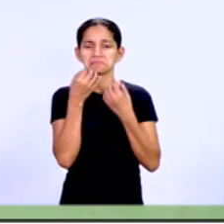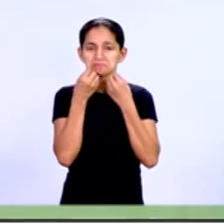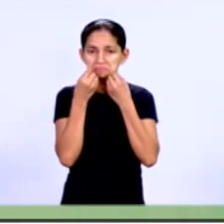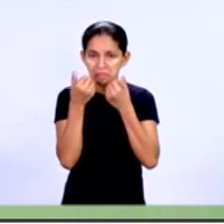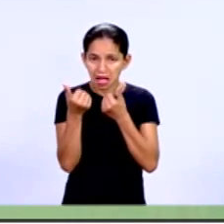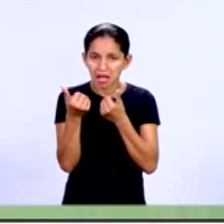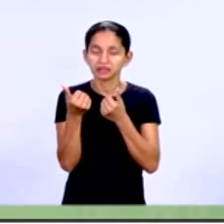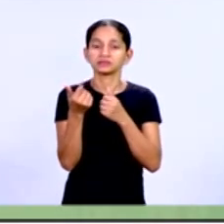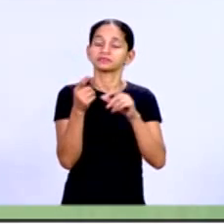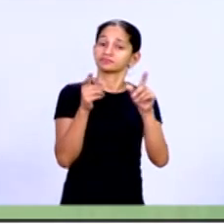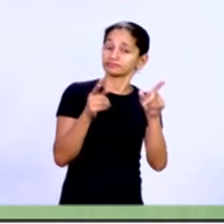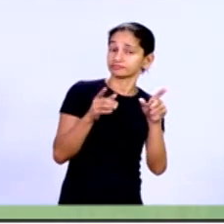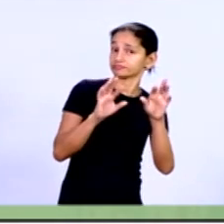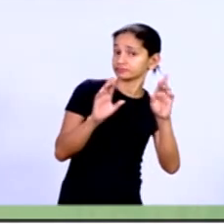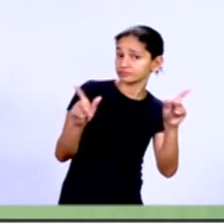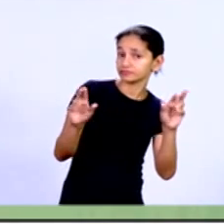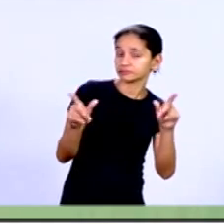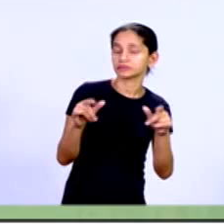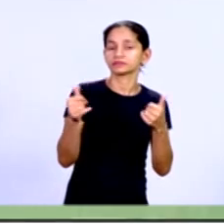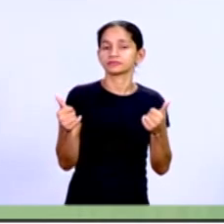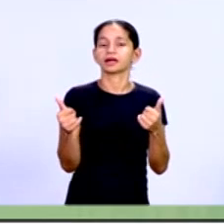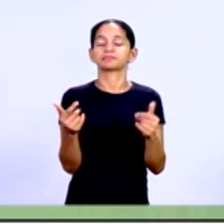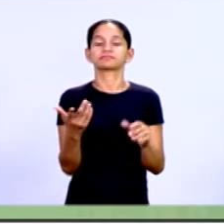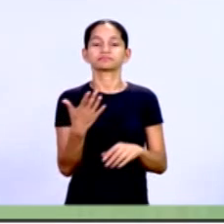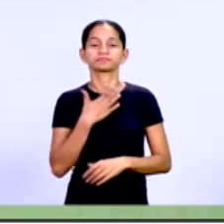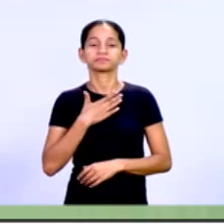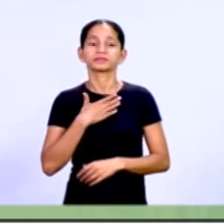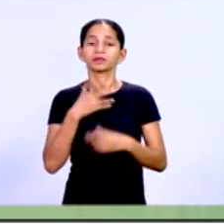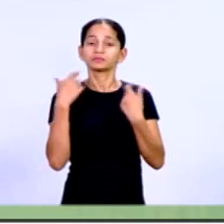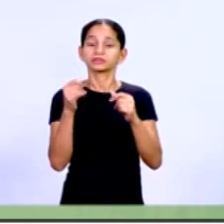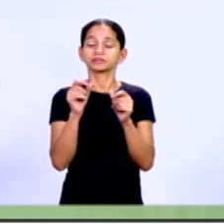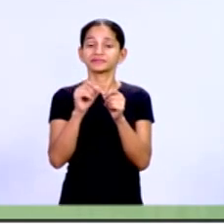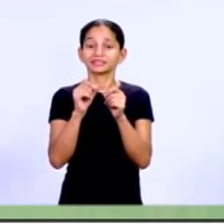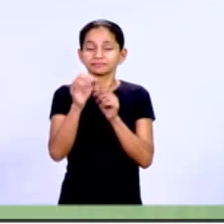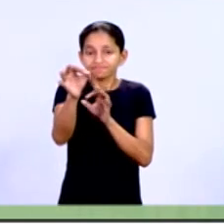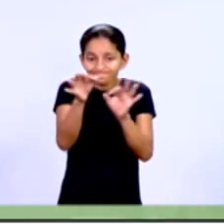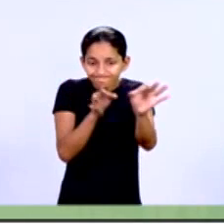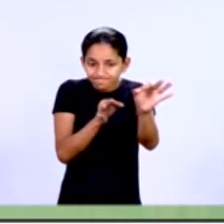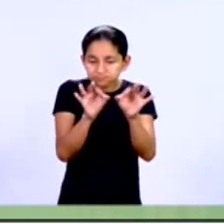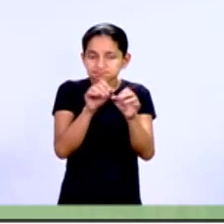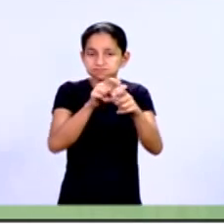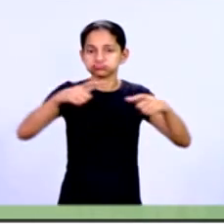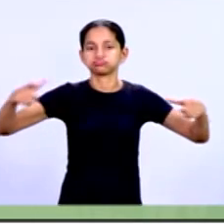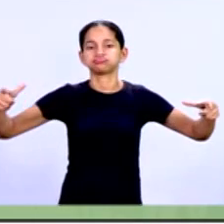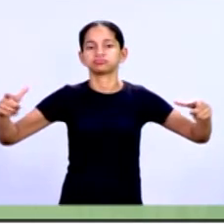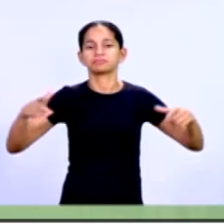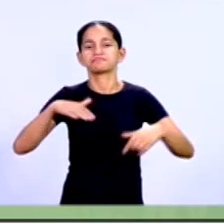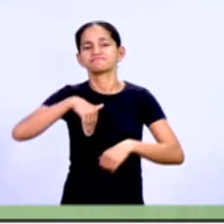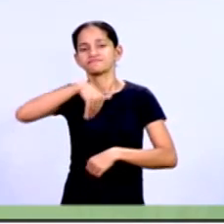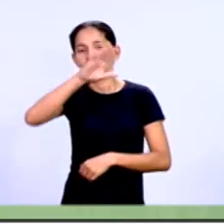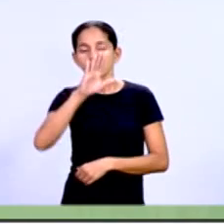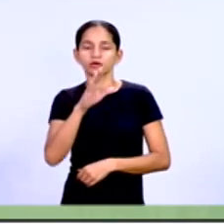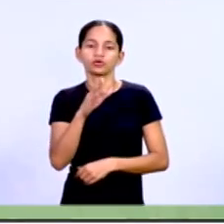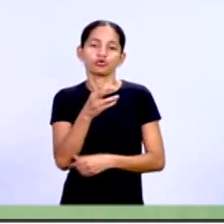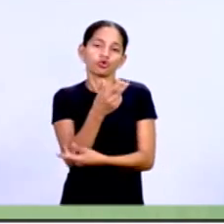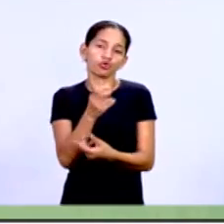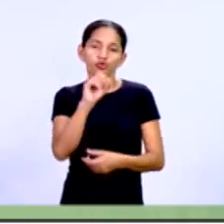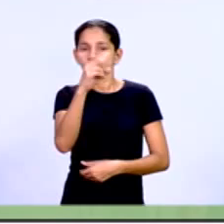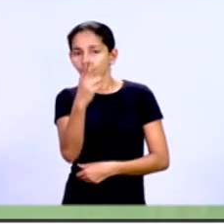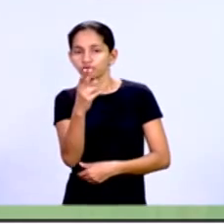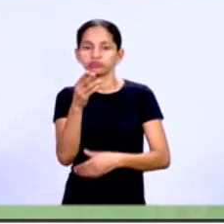está gerando renda, não está dando prejuízo, mas eu preciso fazer investimento, eu preciso expandir meu negócio, comprar equipamento em maior